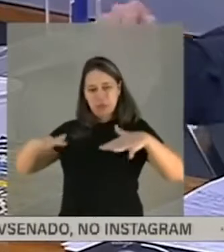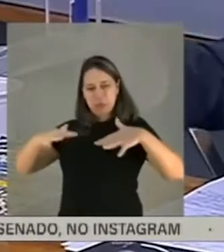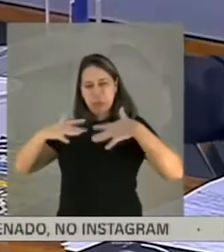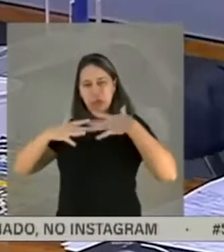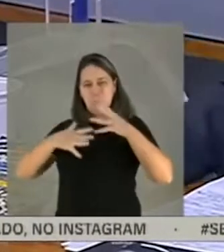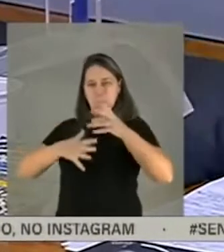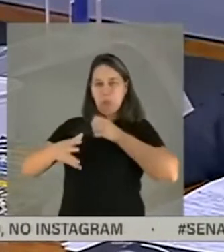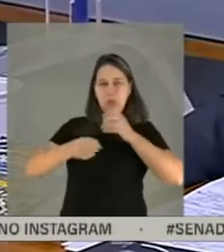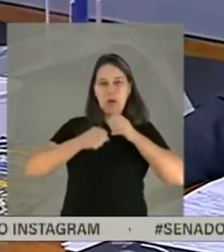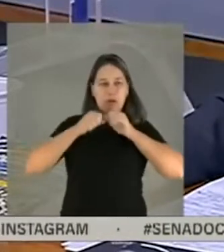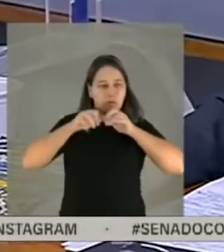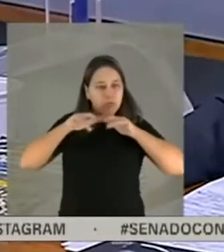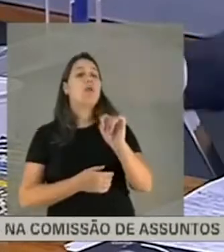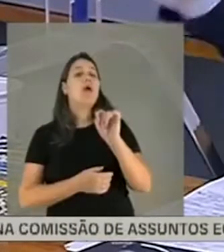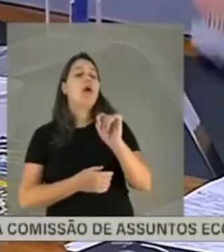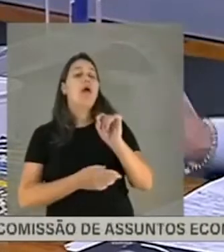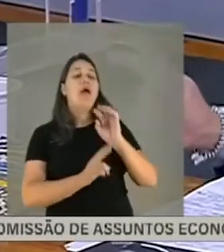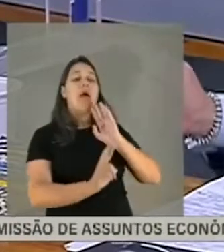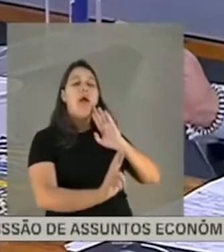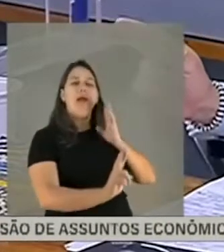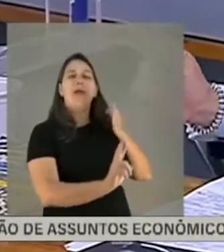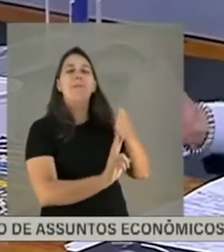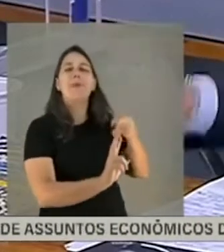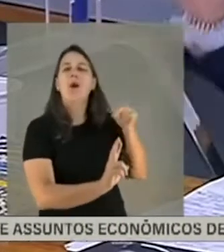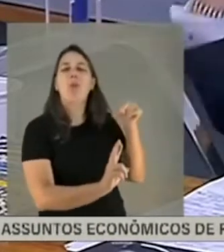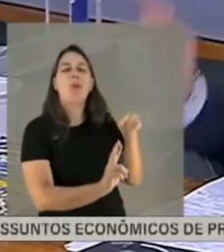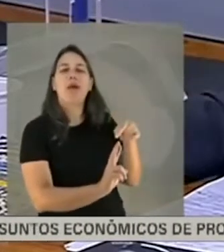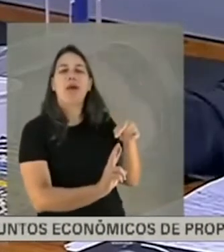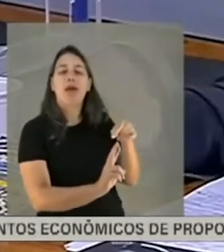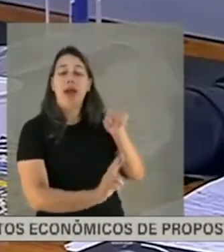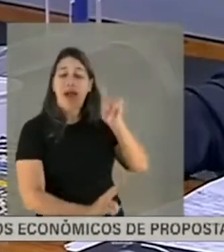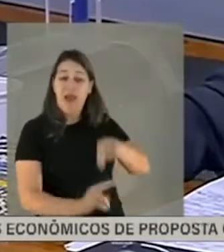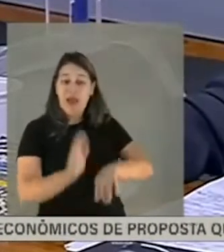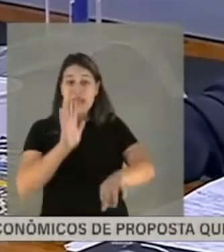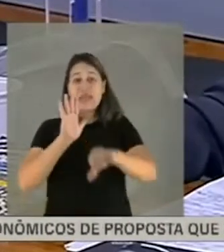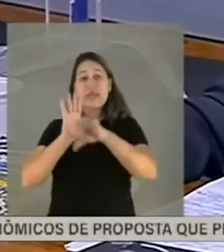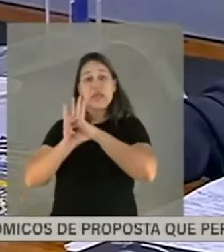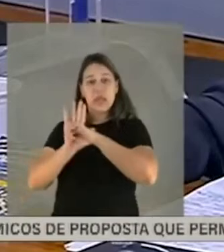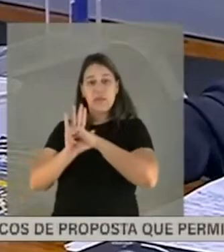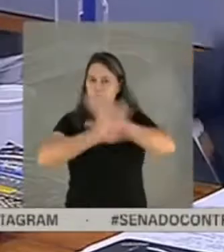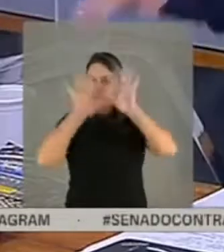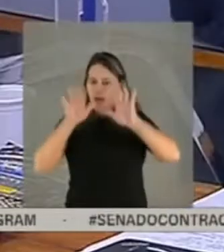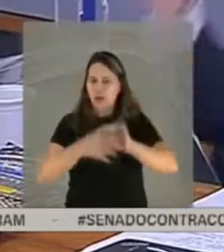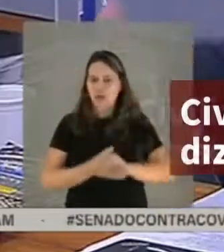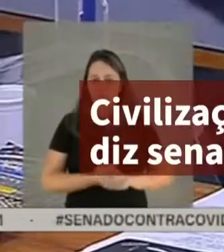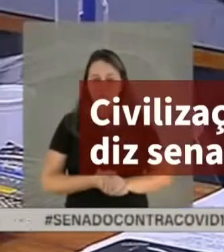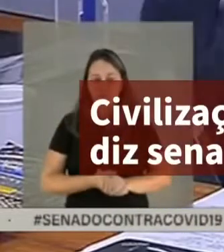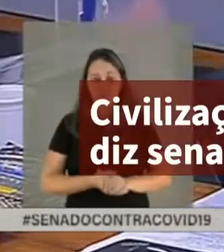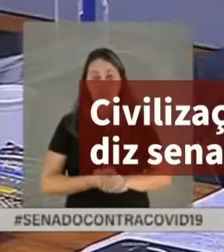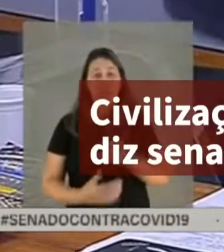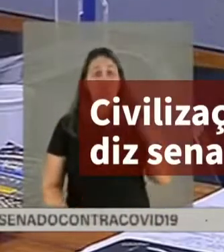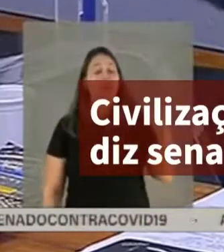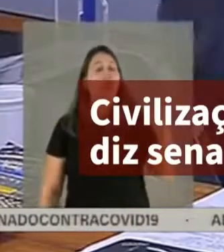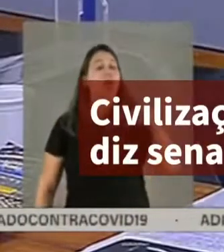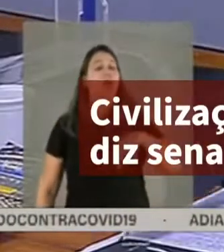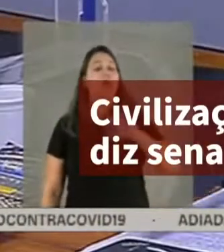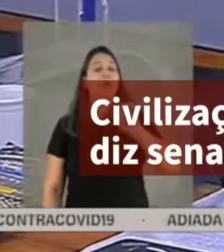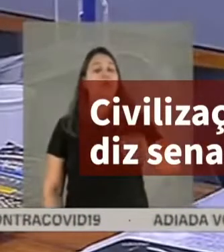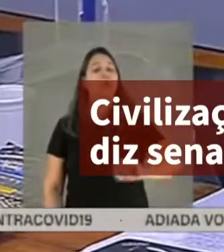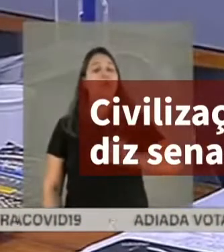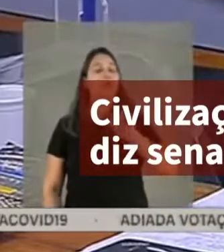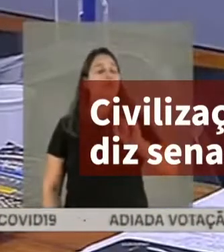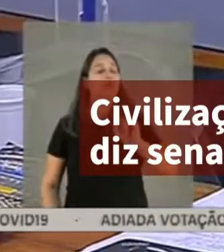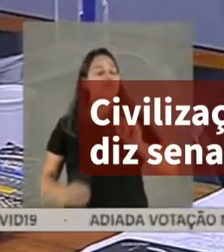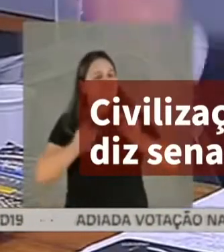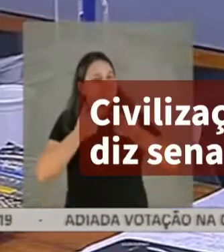pela transmissão da doença um crime com dolo eventual aqui se travou o